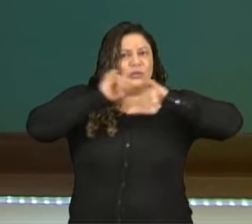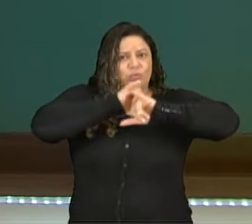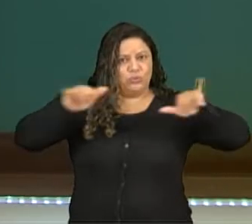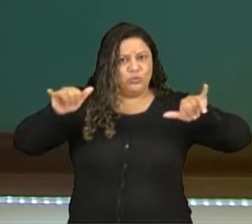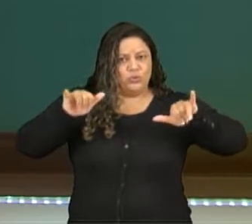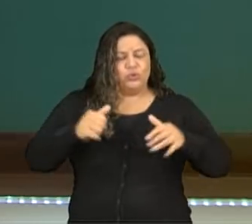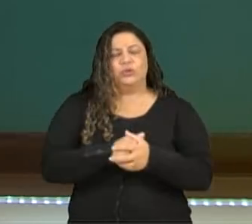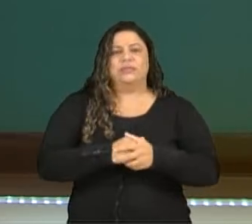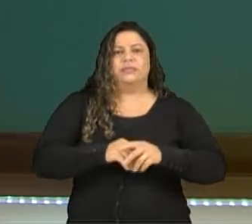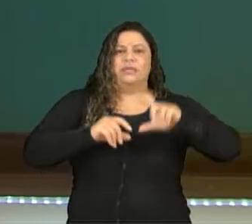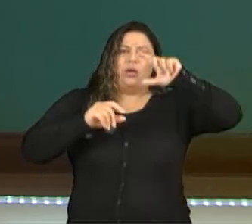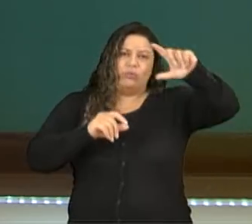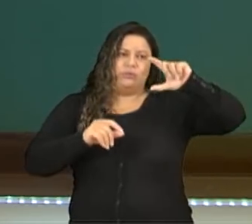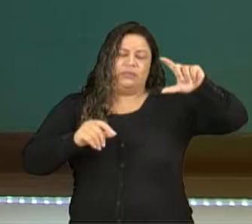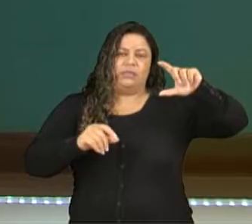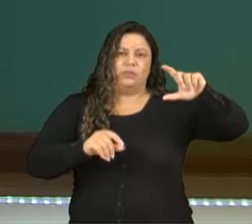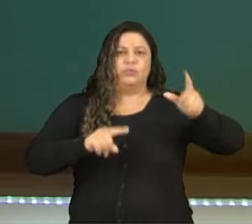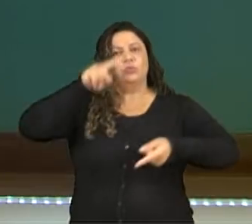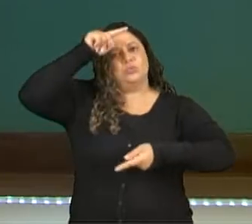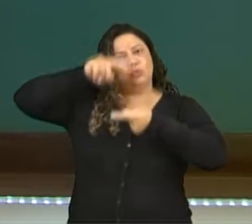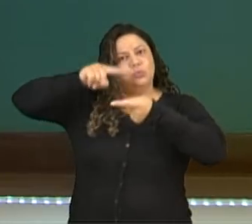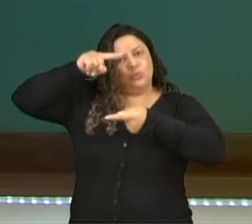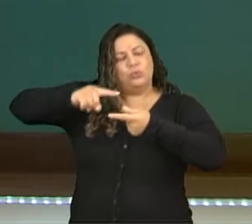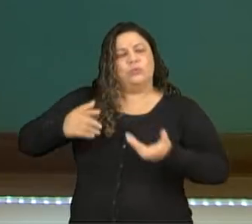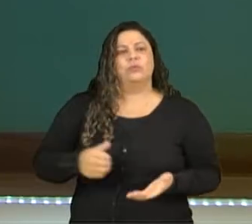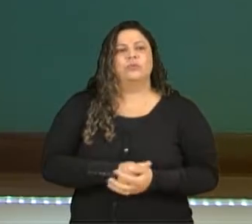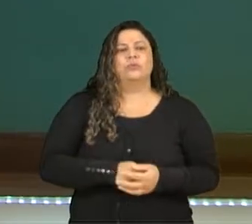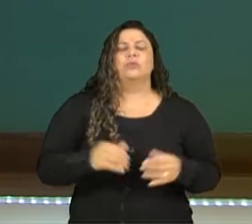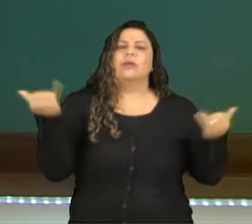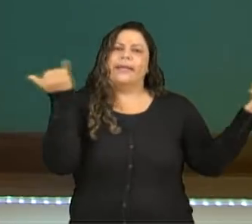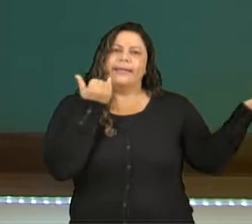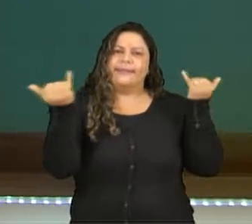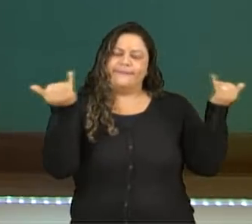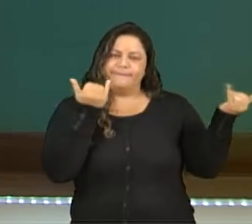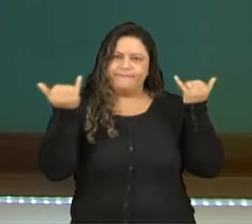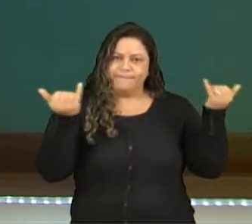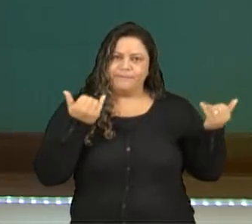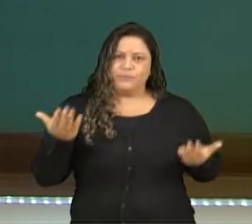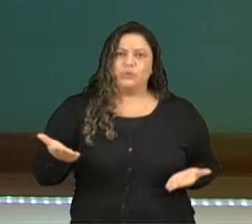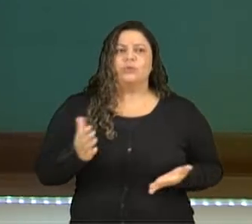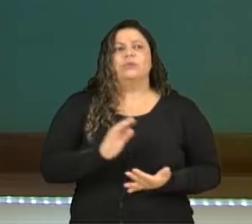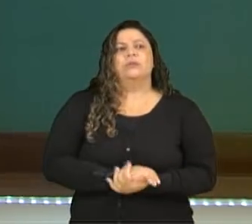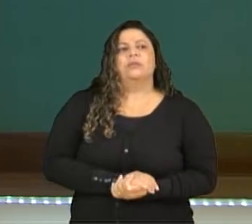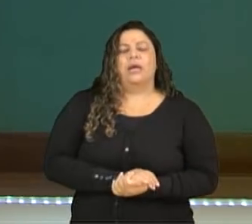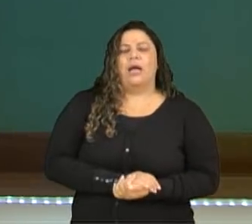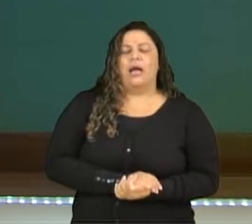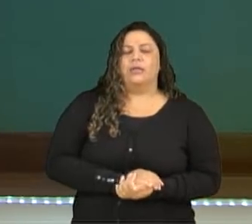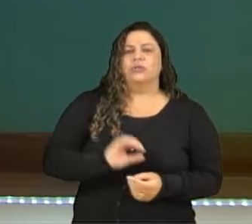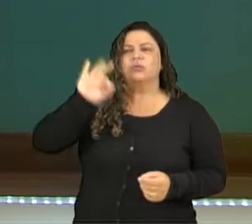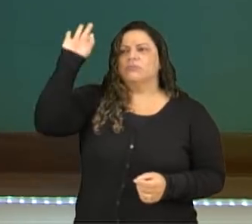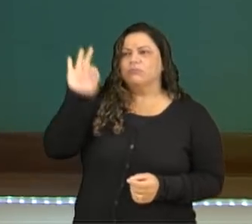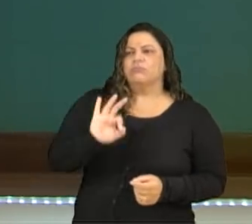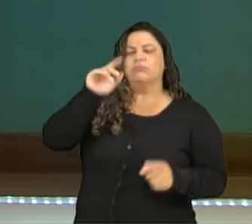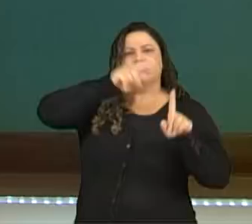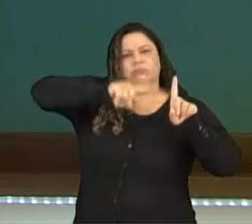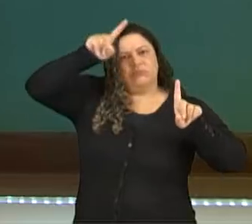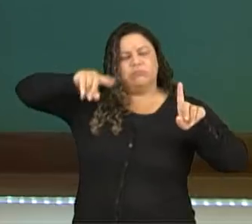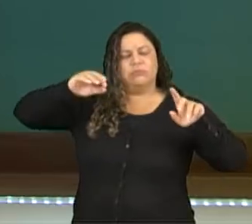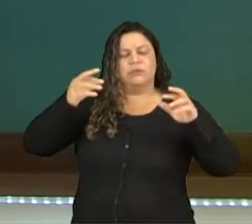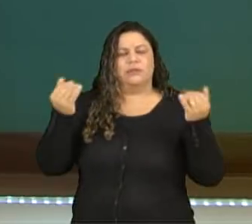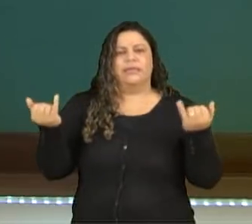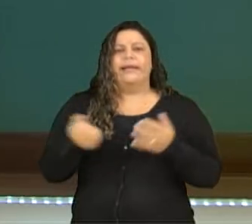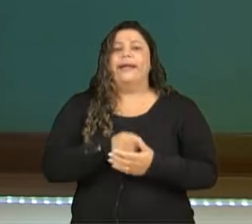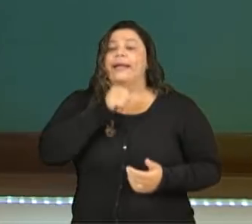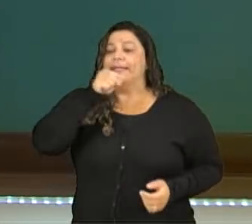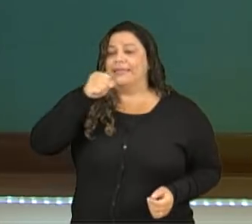notícia ali é um textinho curto, a reportagem, ela, vocês já viram que dados já apareceram ali,